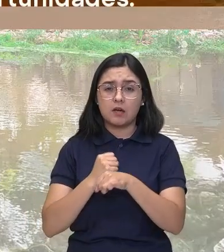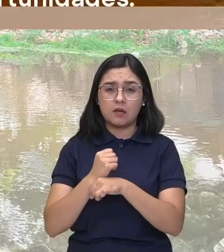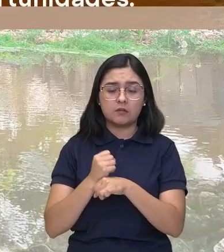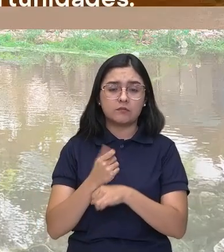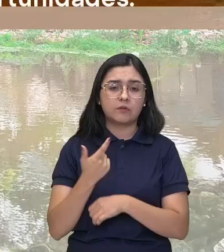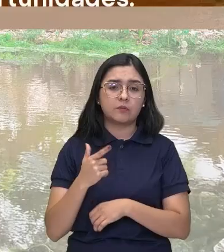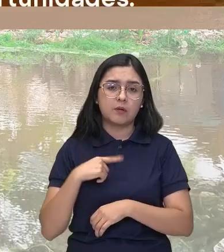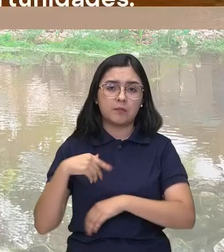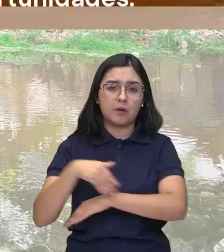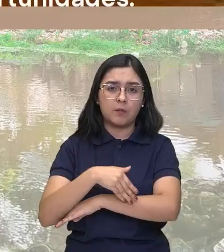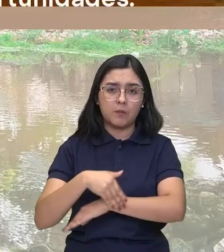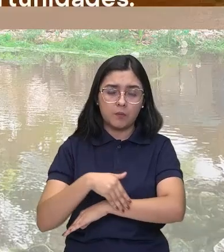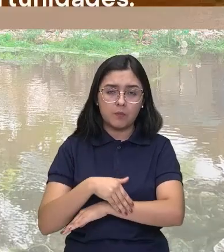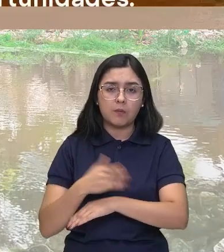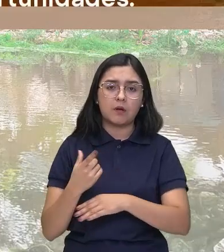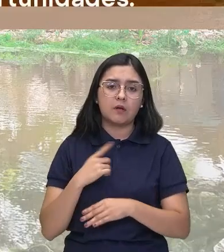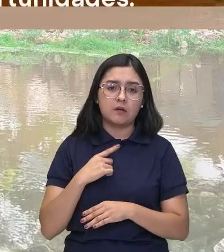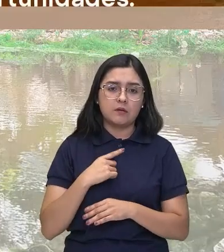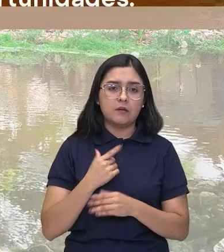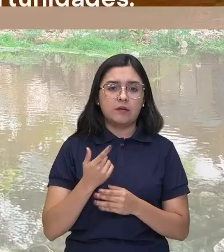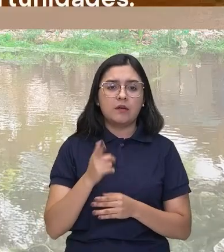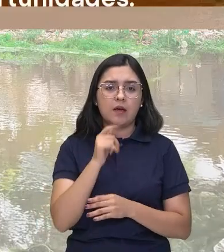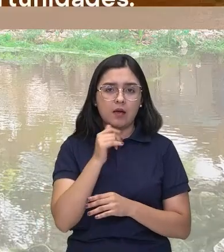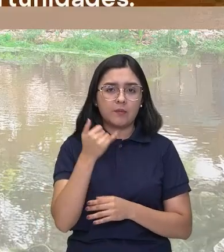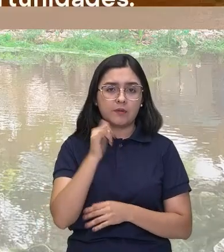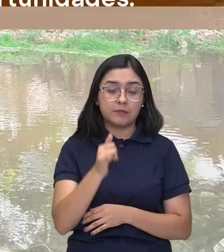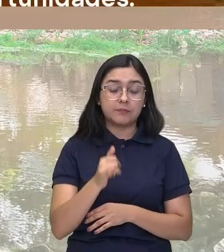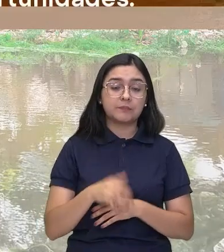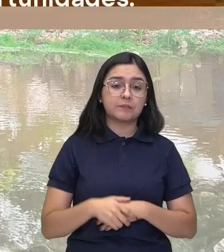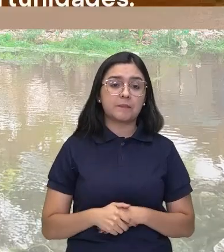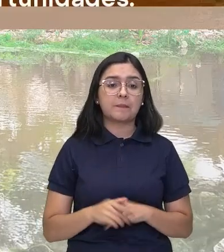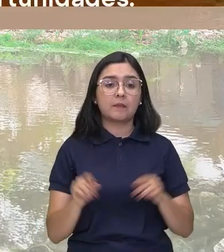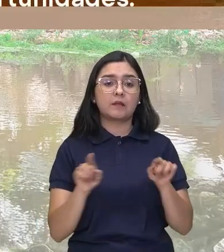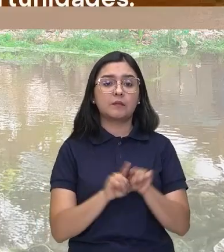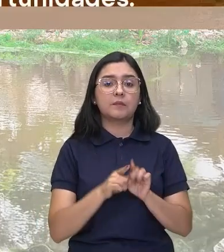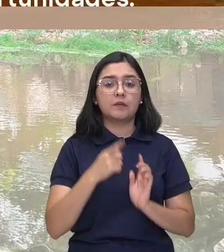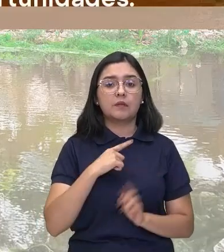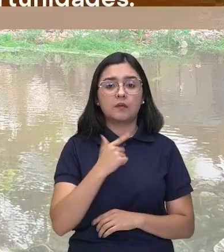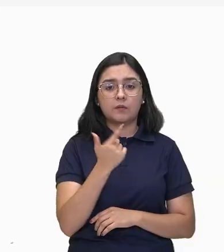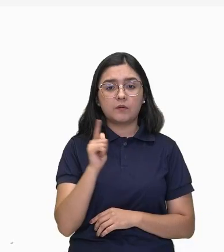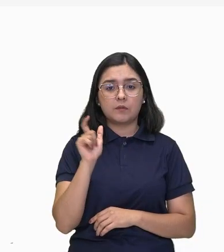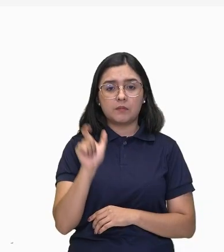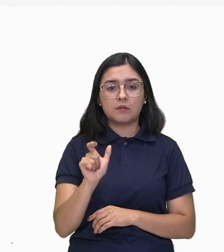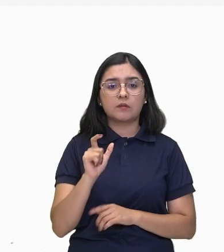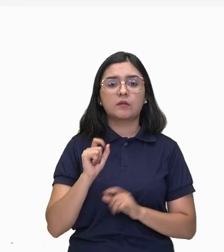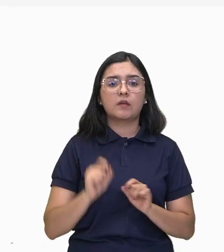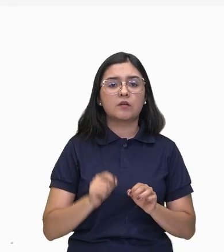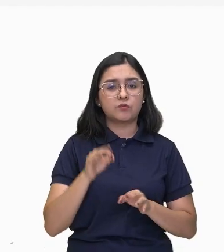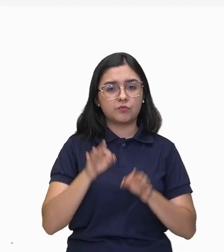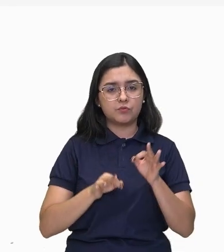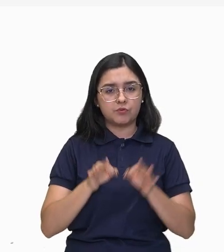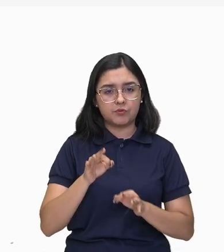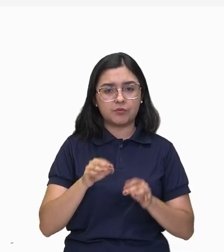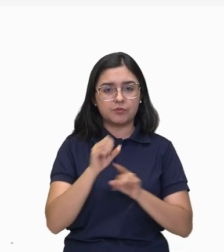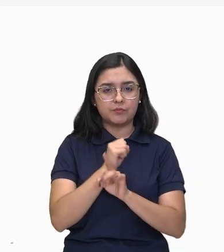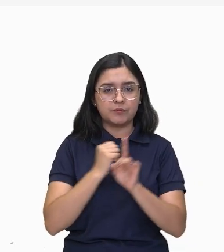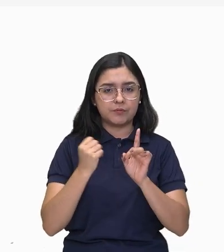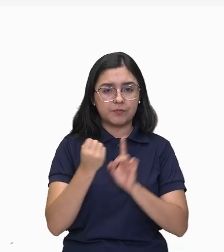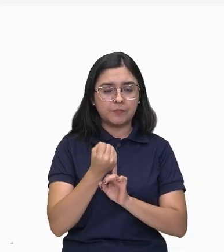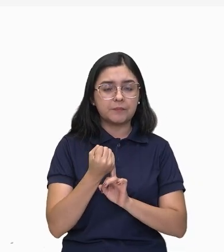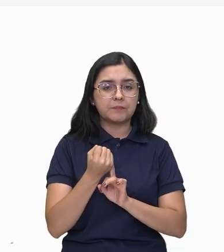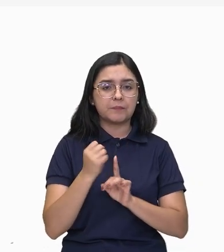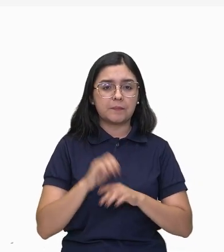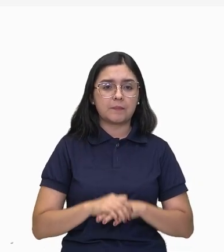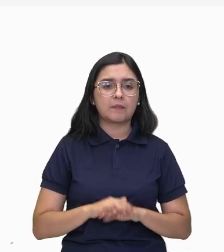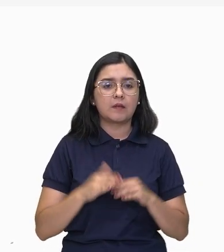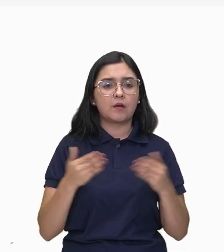professor? Então essa aí tem uma outra palavrinha aí, ó, que chama-se justiça social, né? Então vamos falar um pouco agora sobre